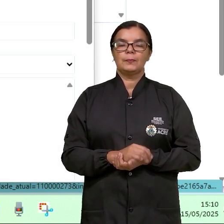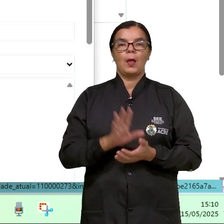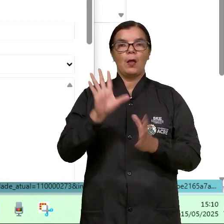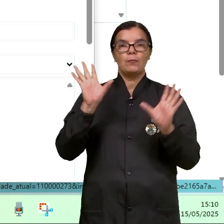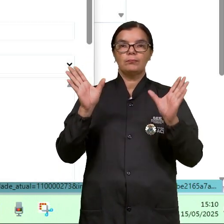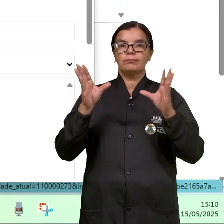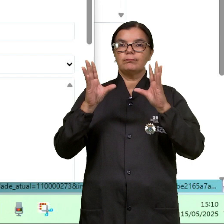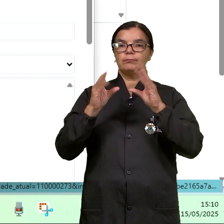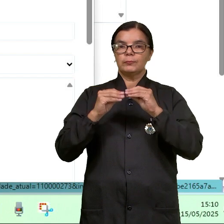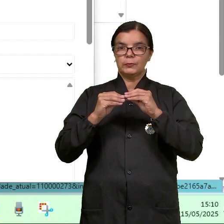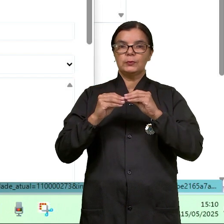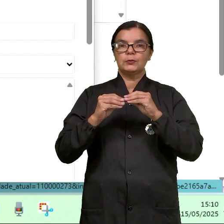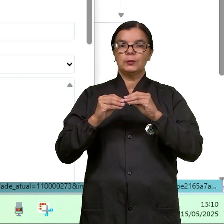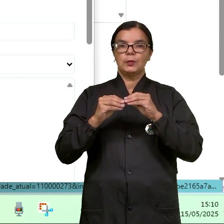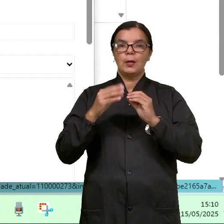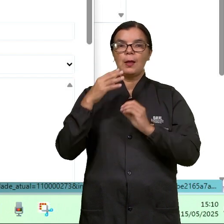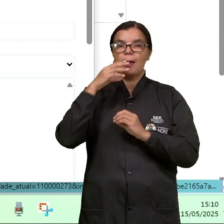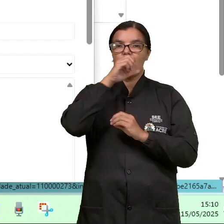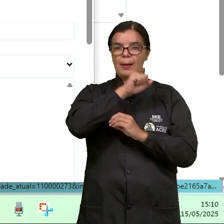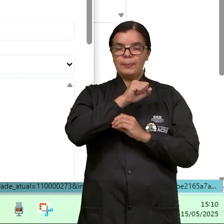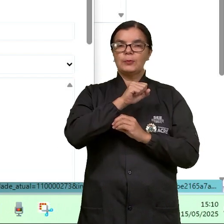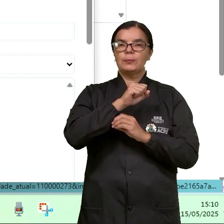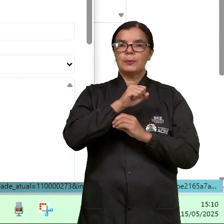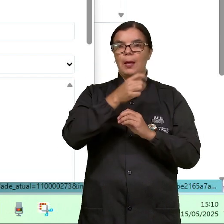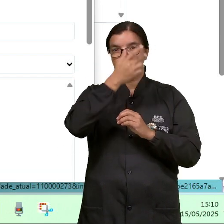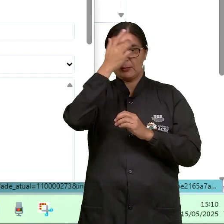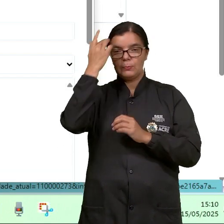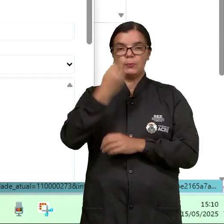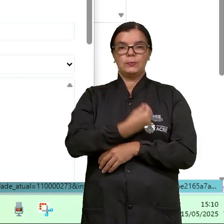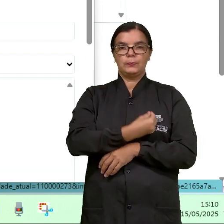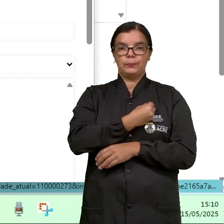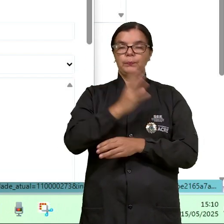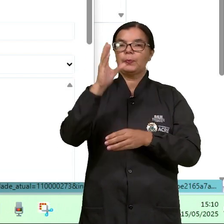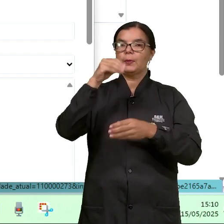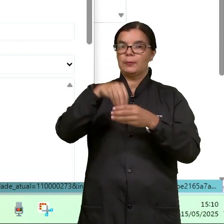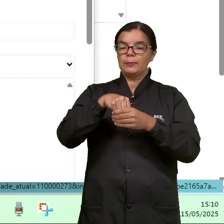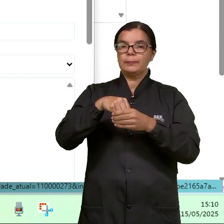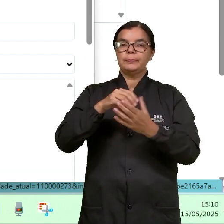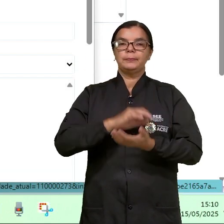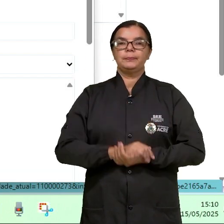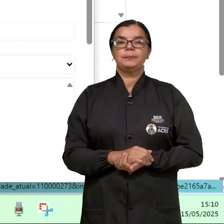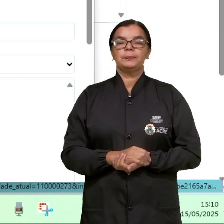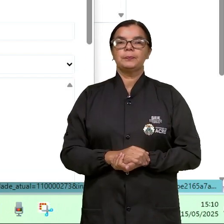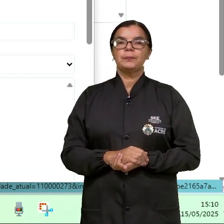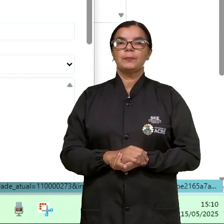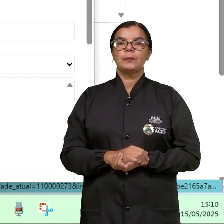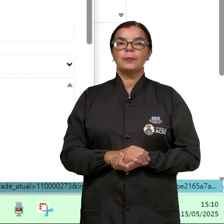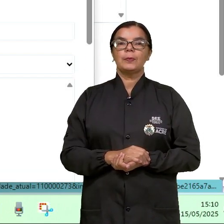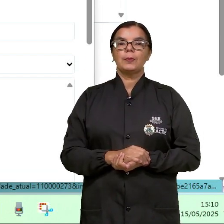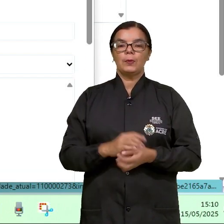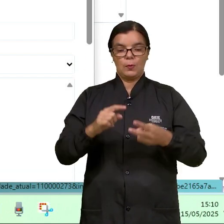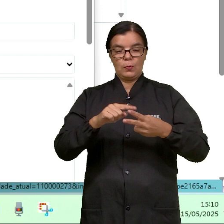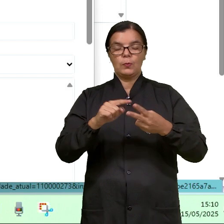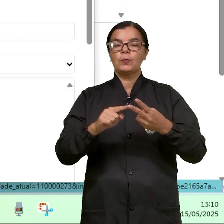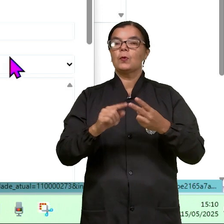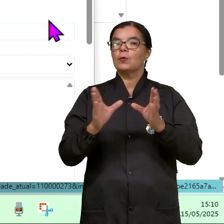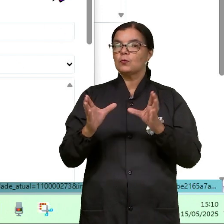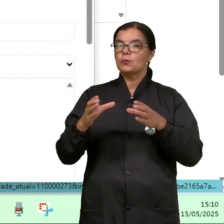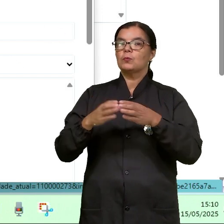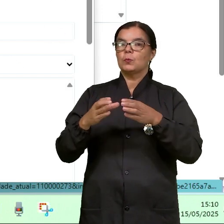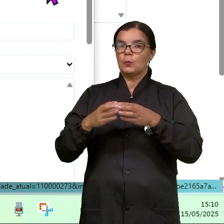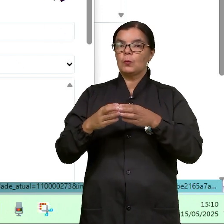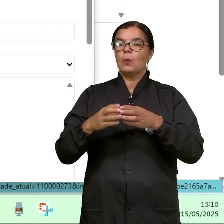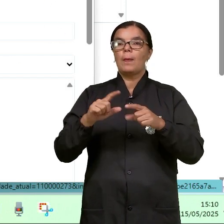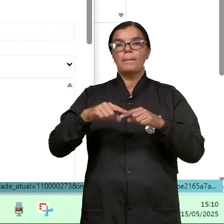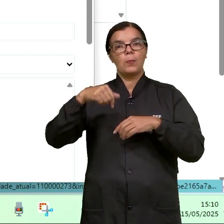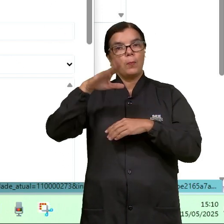Fechei. Automaticamente ele colocou aqui, ó, as pessoas que estão dentro daquele bloco. Então eu criei um bloco com 2 pessoas, mas eu posso criar um